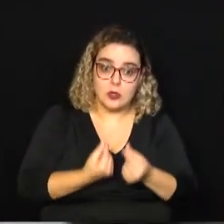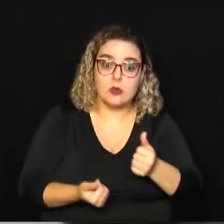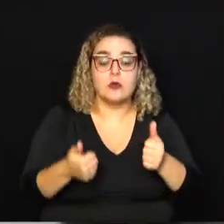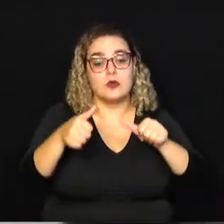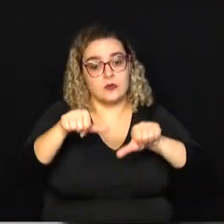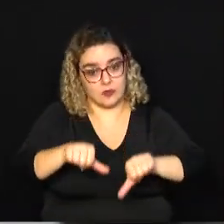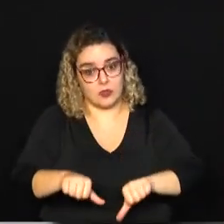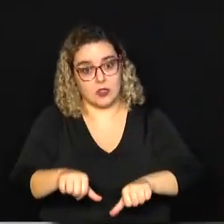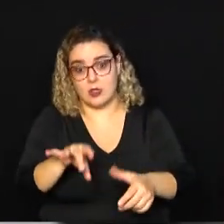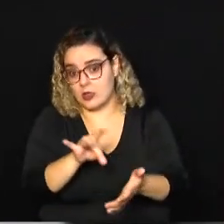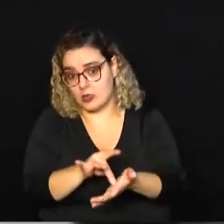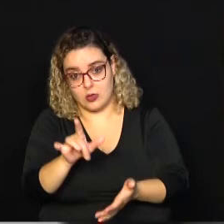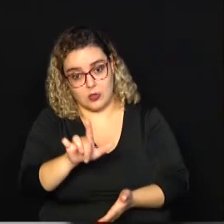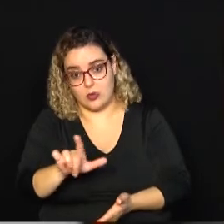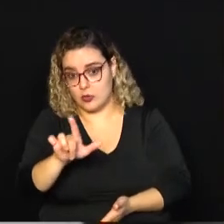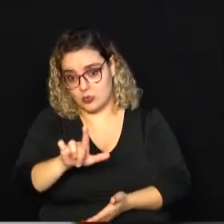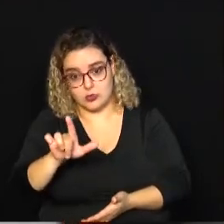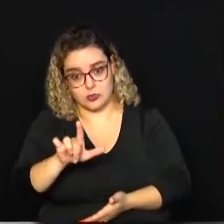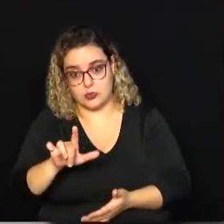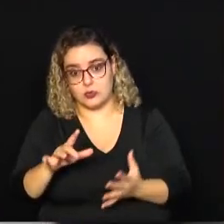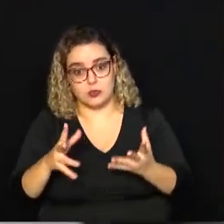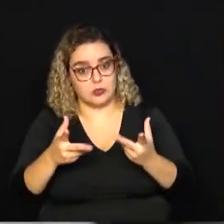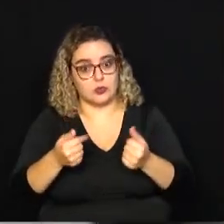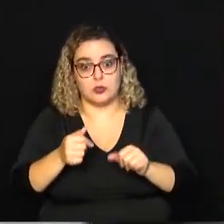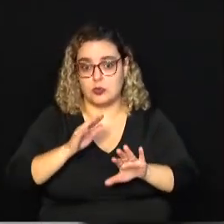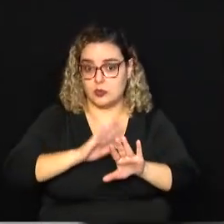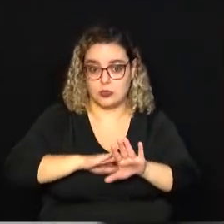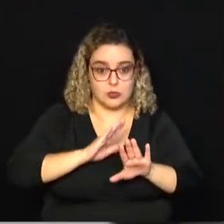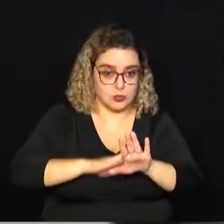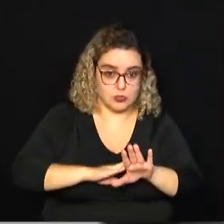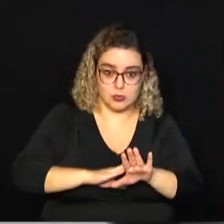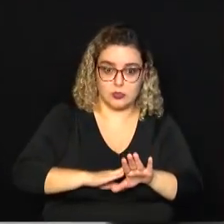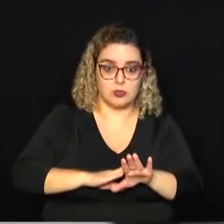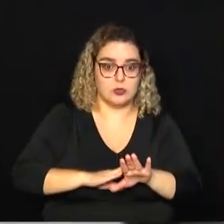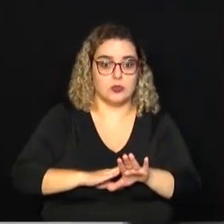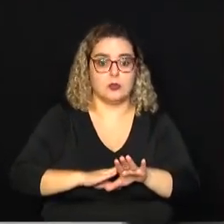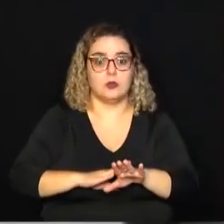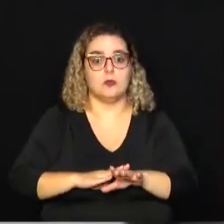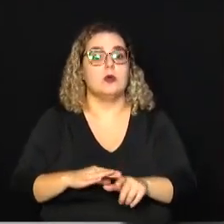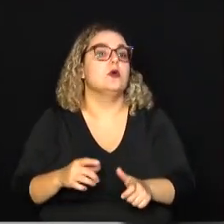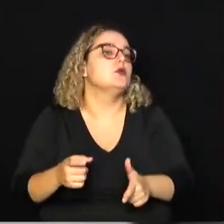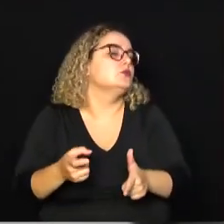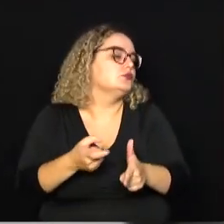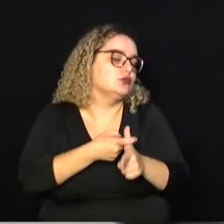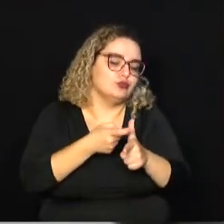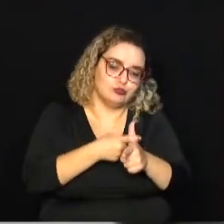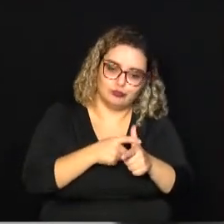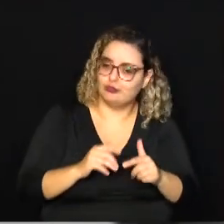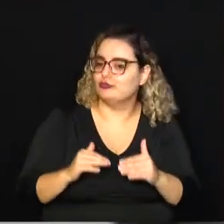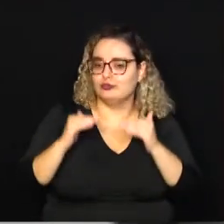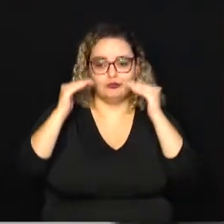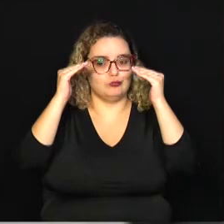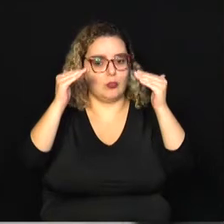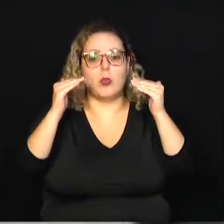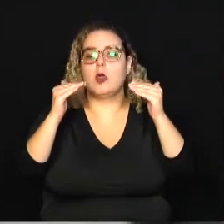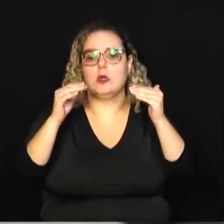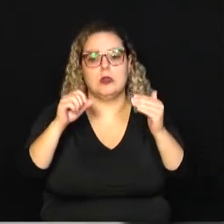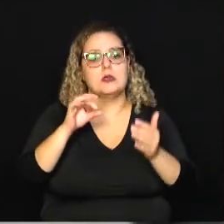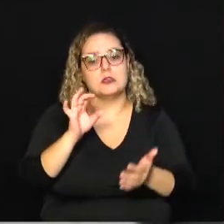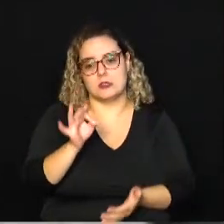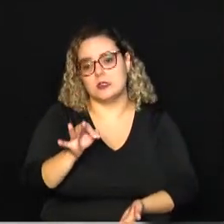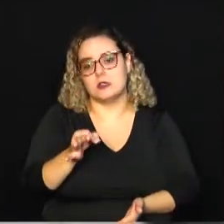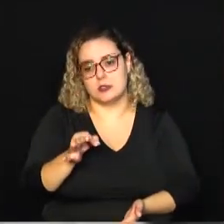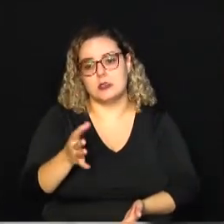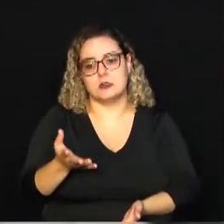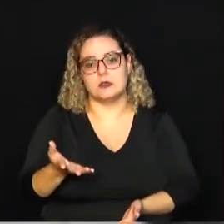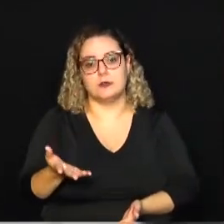isso é fato, né? Todos os agentes públicos, os níveis de endividamento vão aumentar, não se espera que isso não aconteça, né? Mas o fato é que